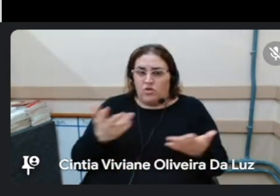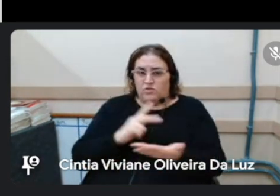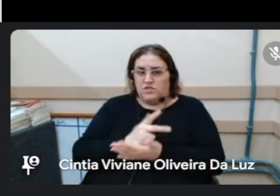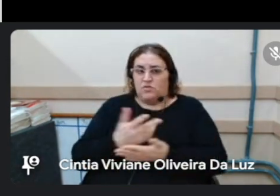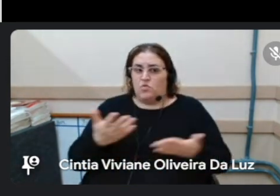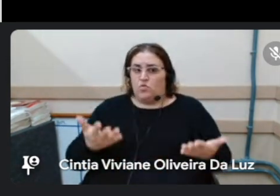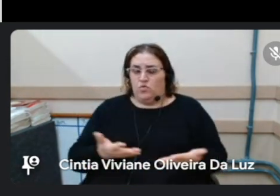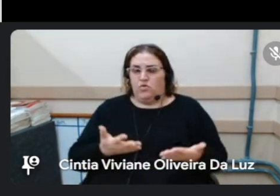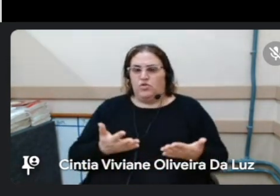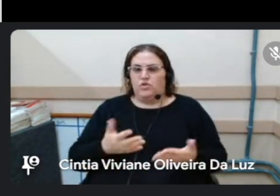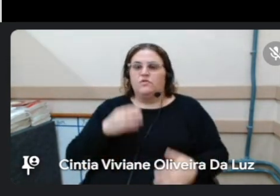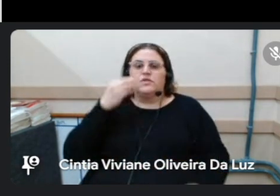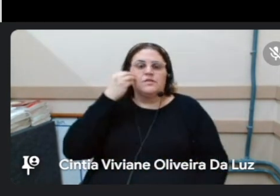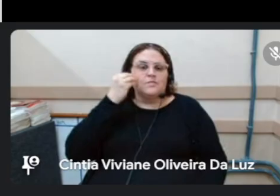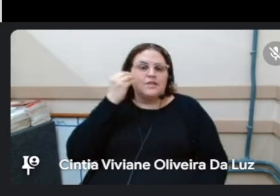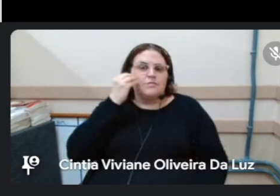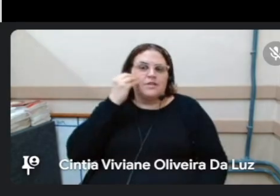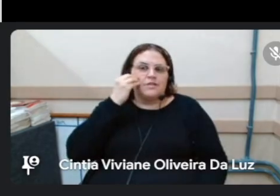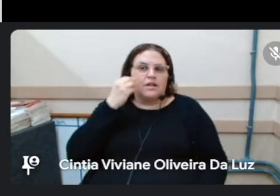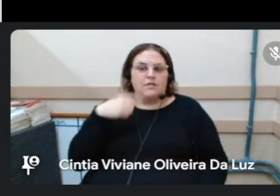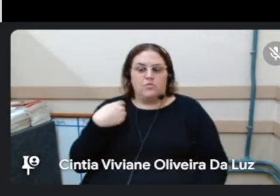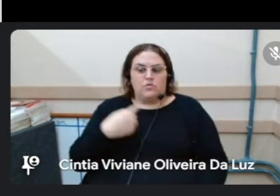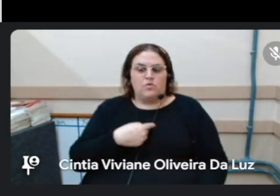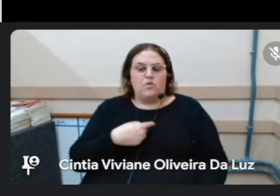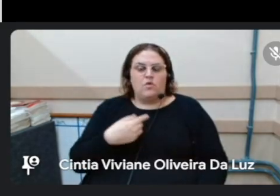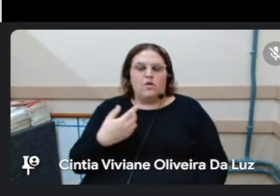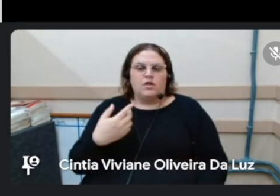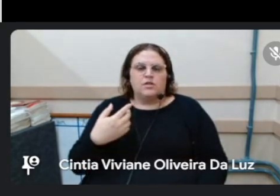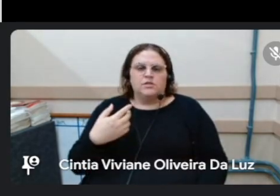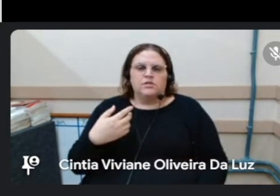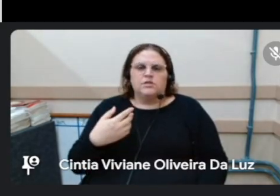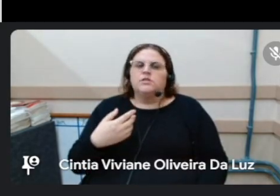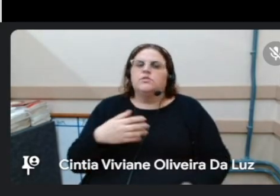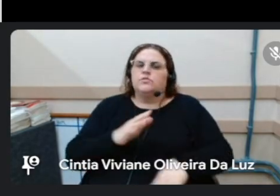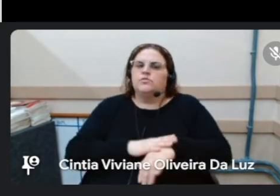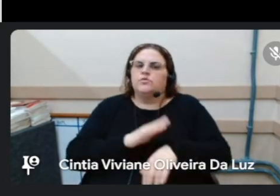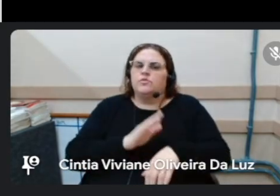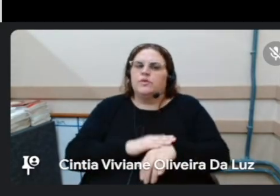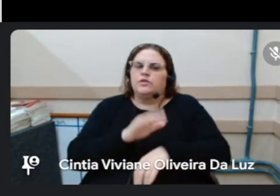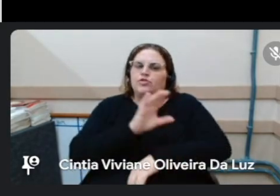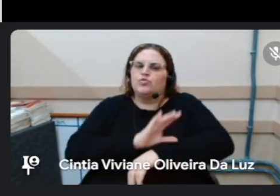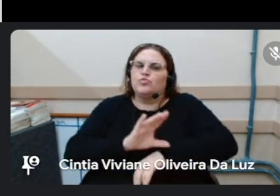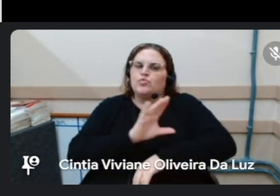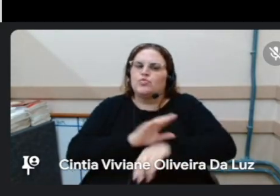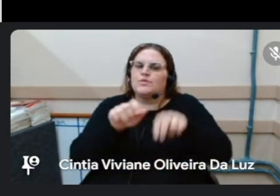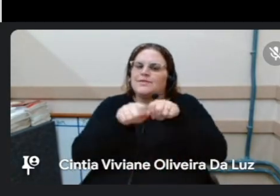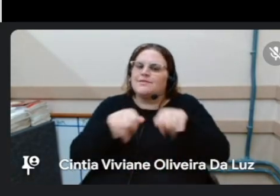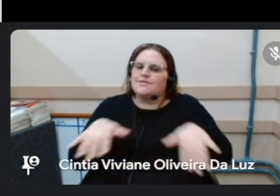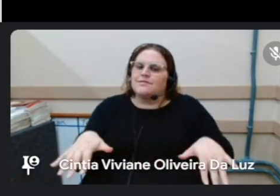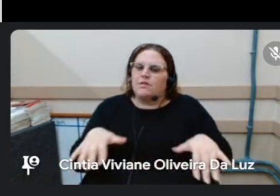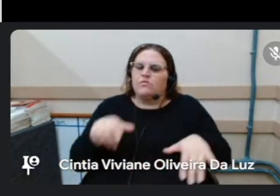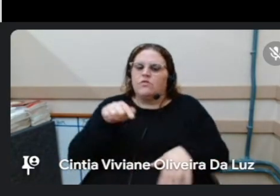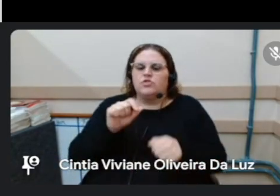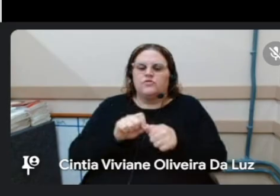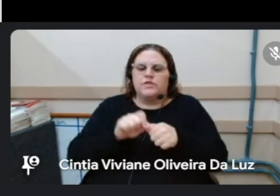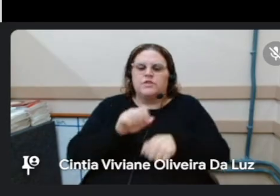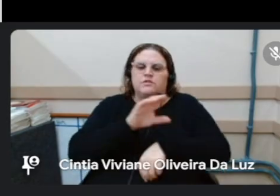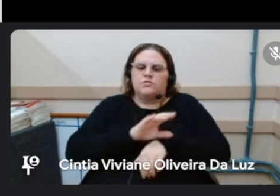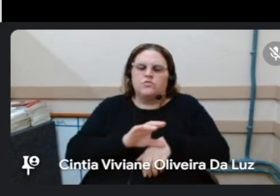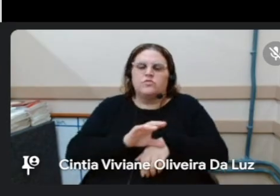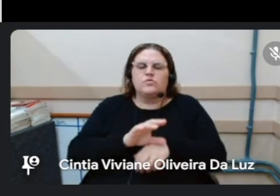experimentada por nós né durante o curso de extensão nós fizemos esse curso de extensão no ano de